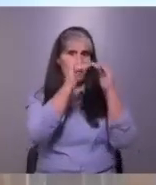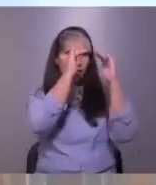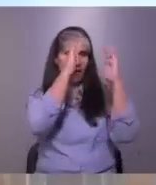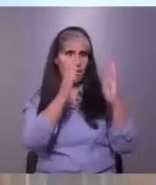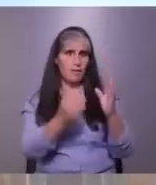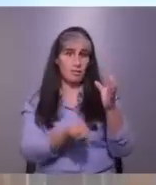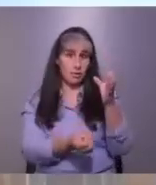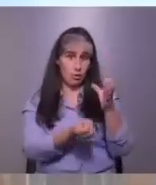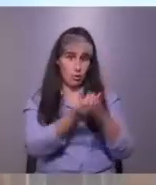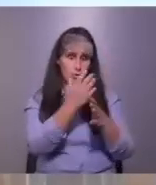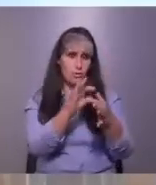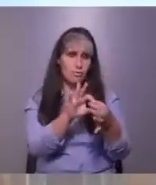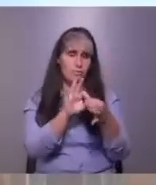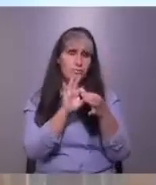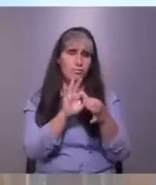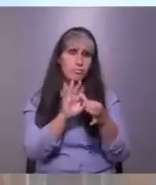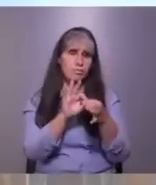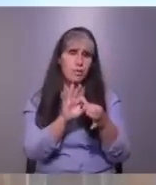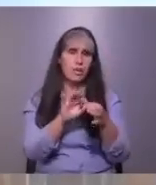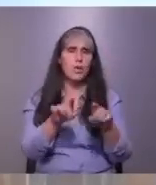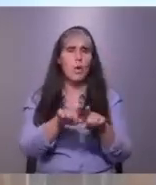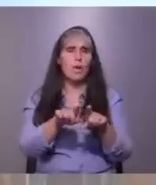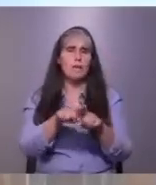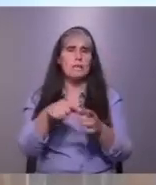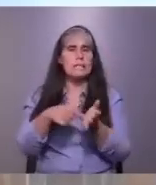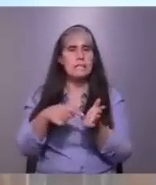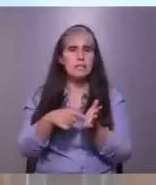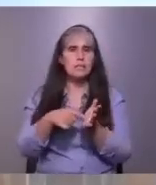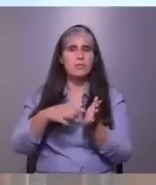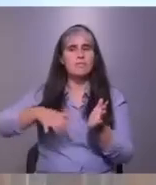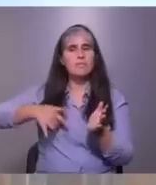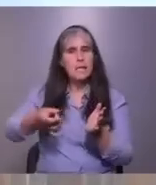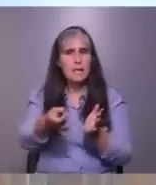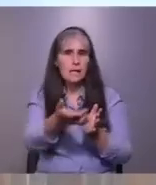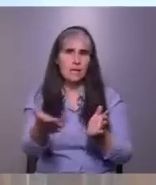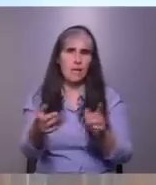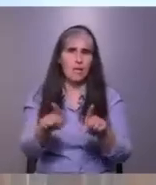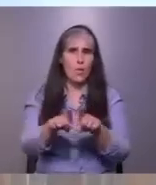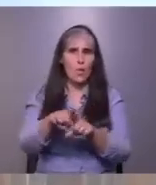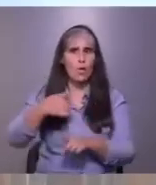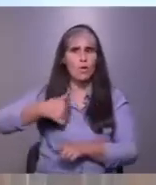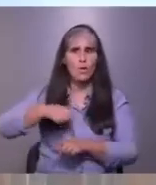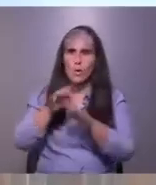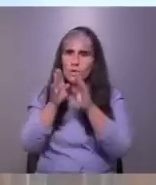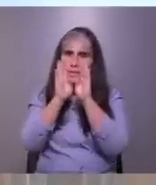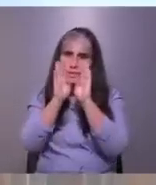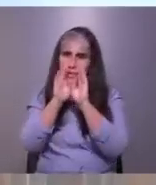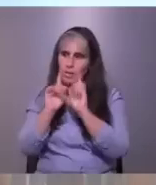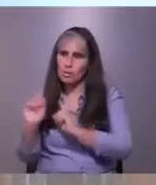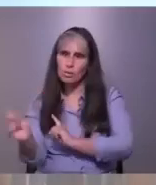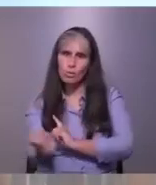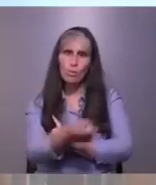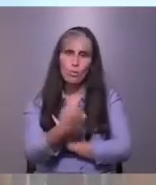mesma uma exigência de caridade, isto é, uma exigência de atenção uns aos outros. Se celebrar a